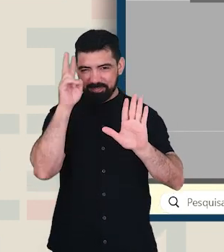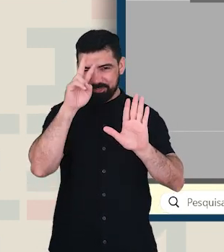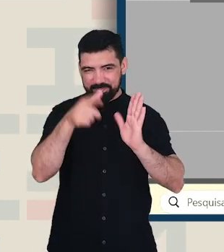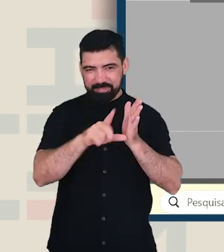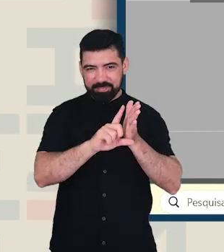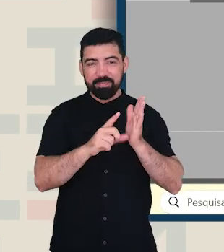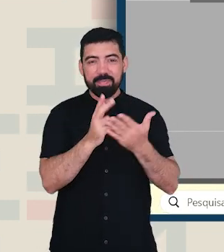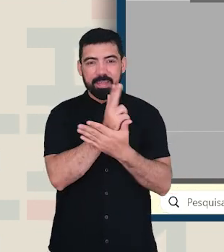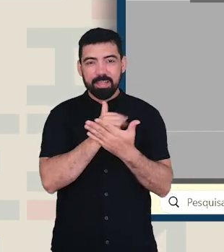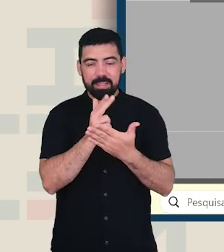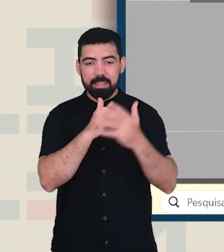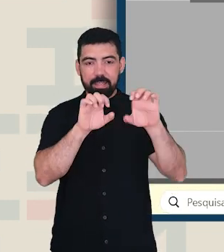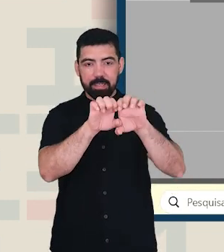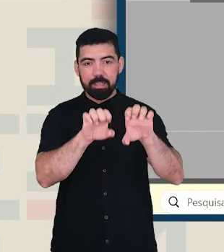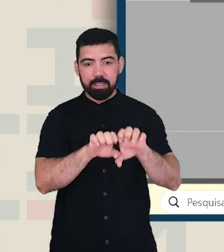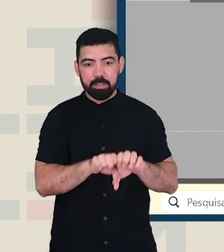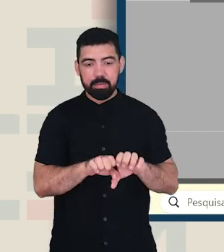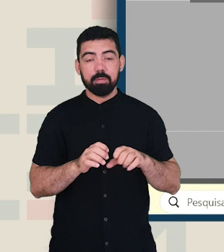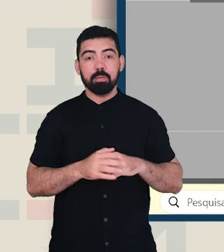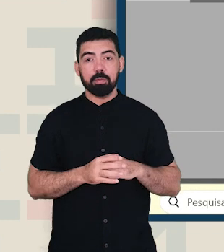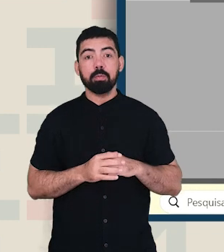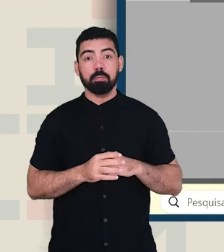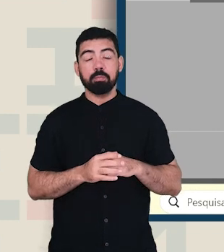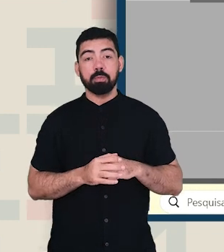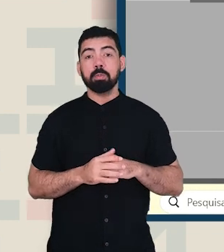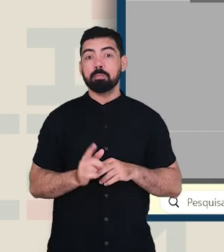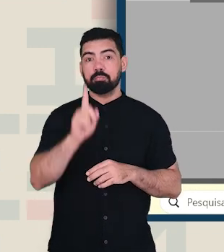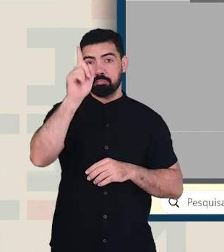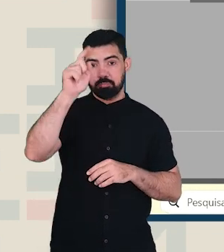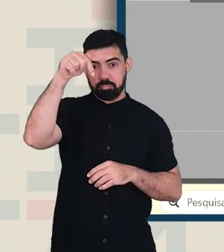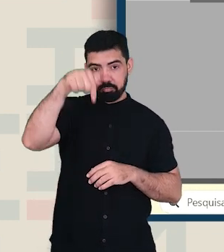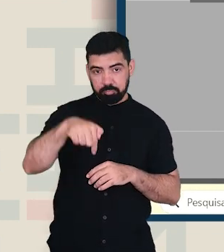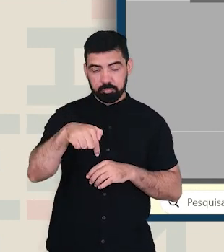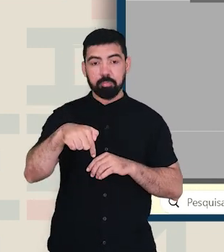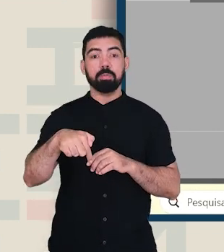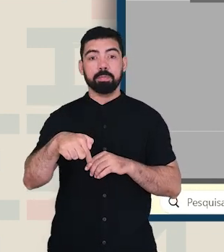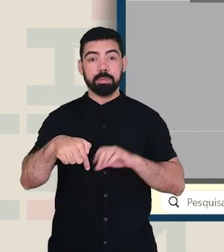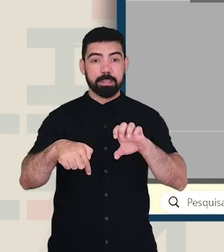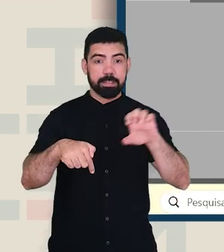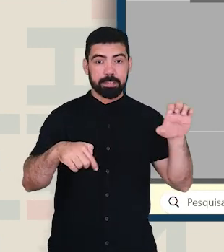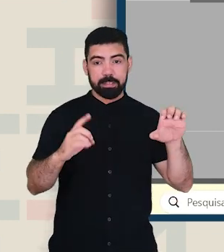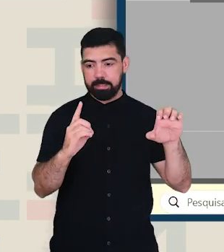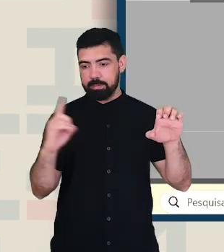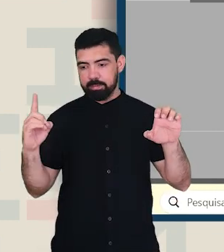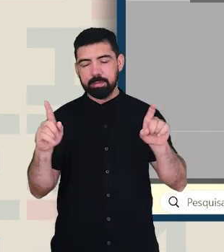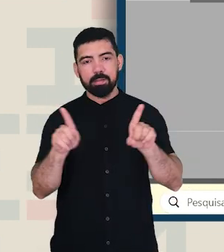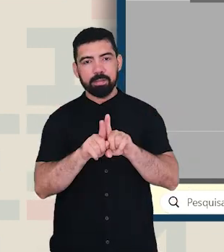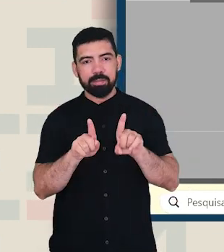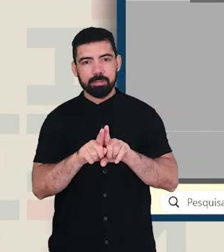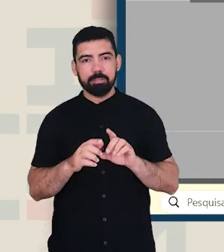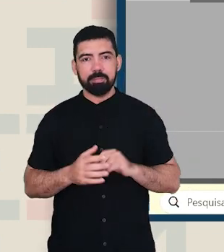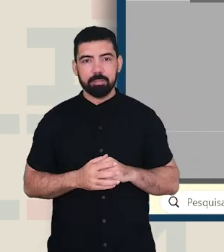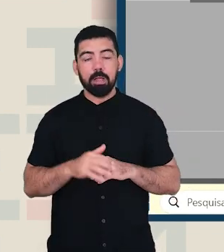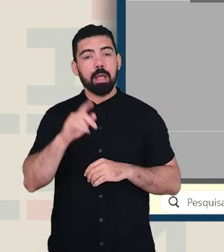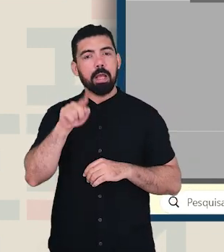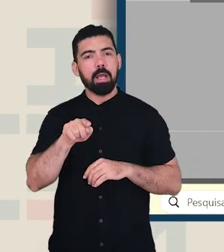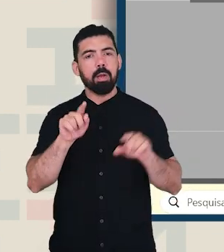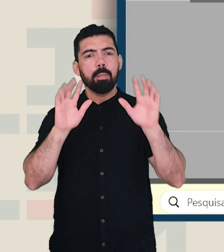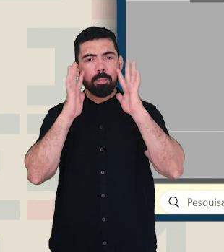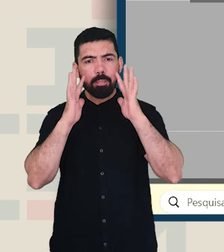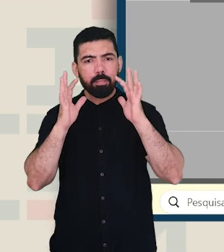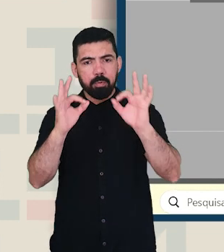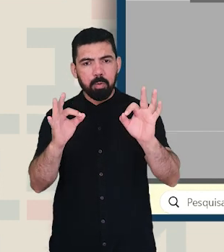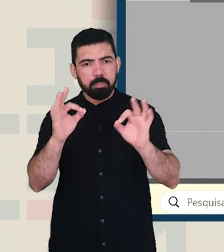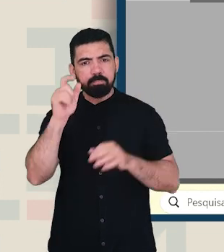Basicamente, a estrutura de cima para baixo, de esquerda para direita, e o que me interessa aqui é que